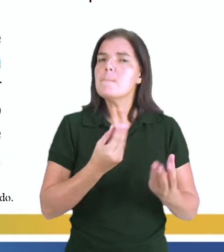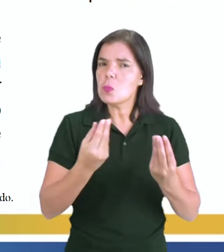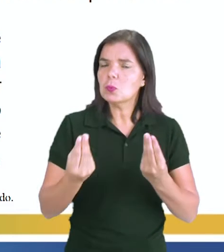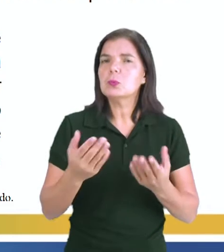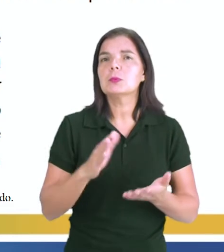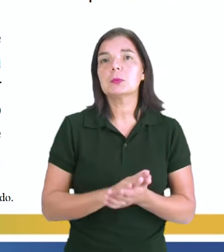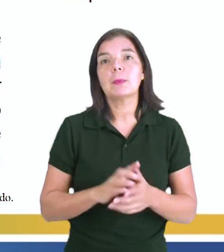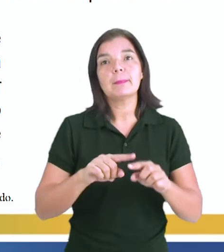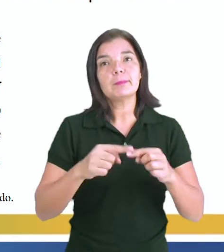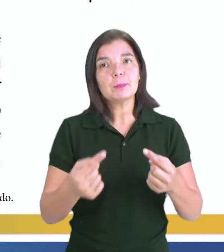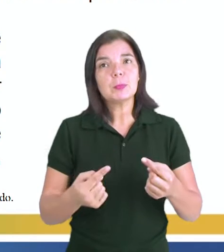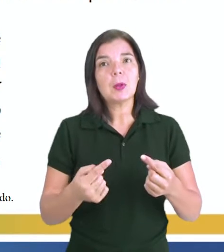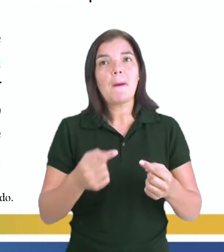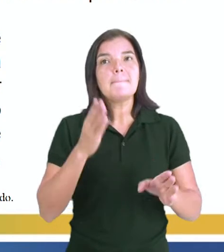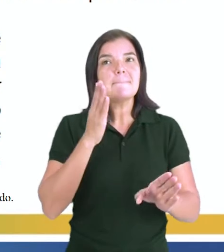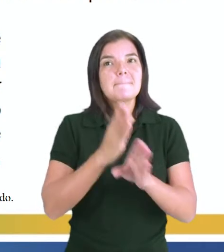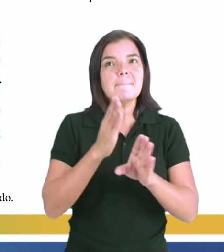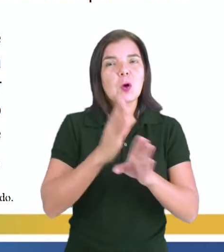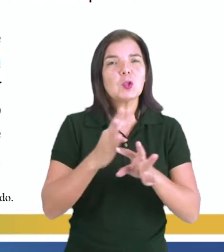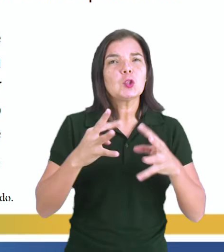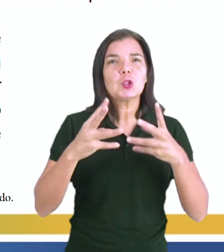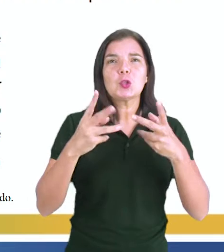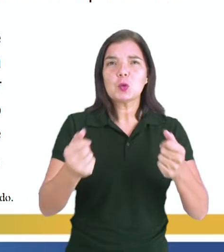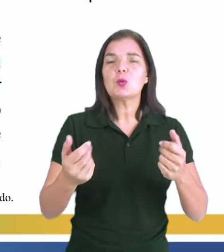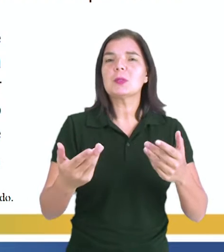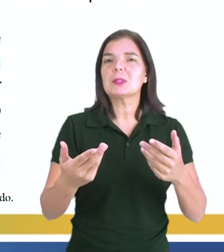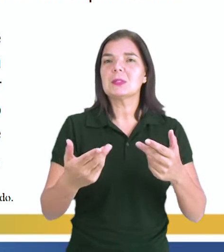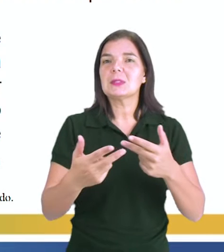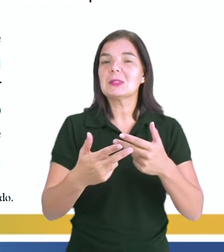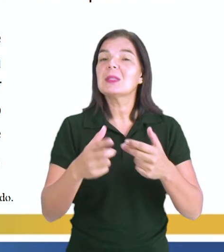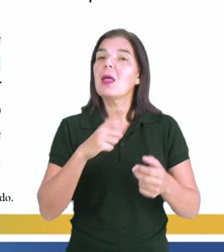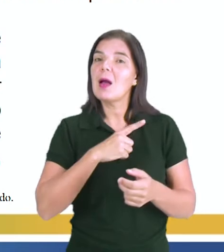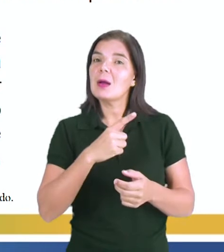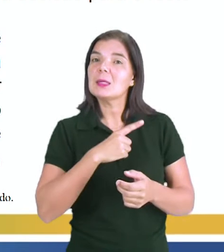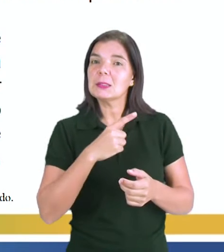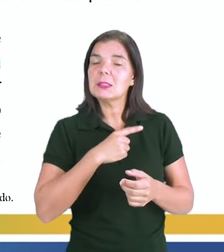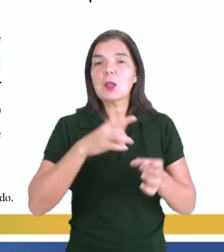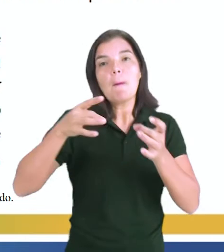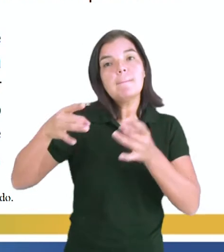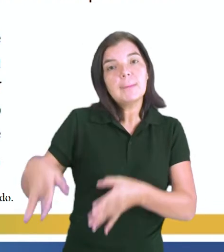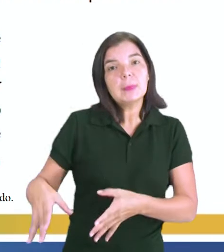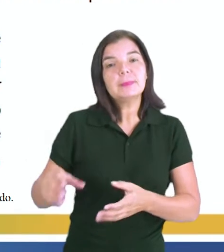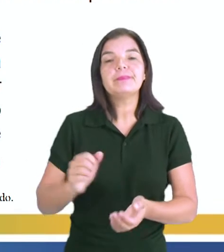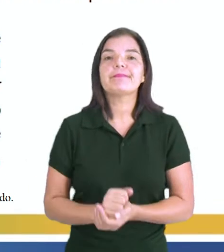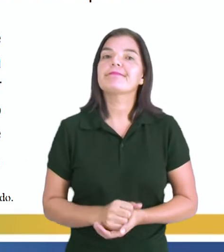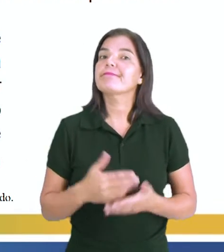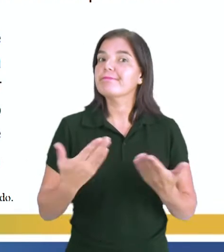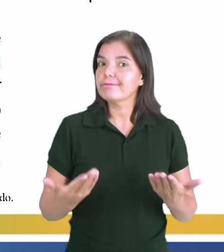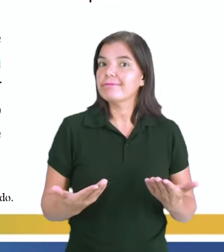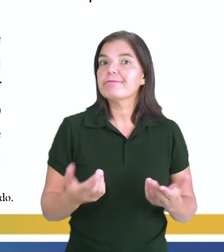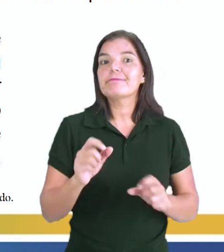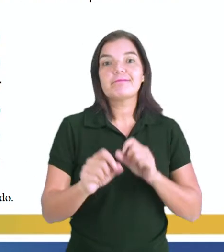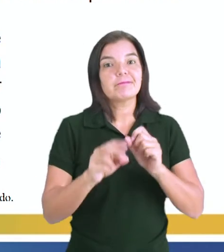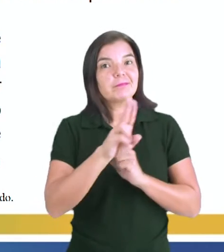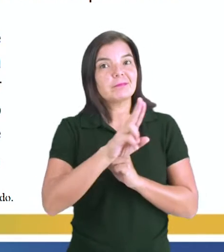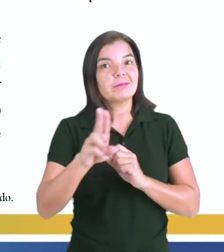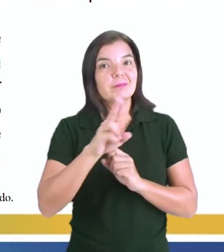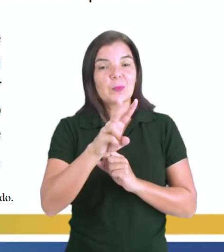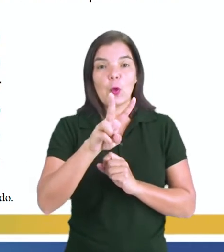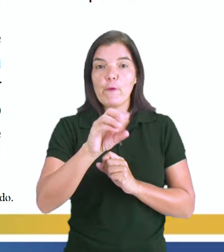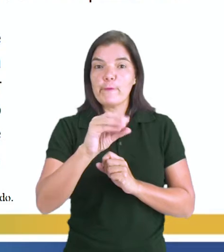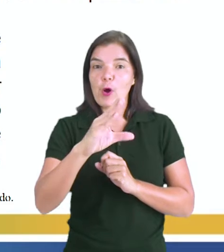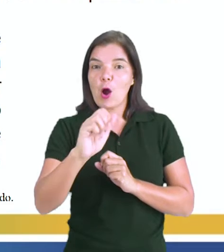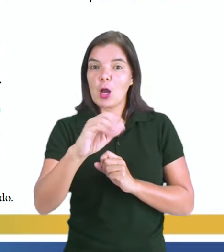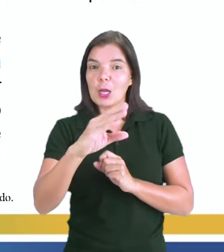gosta muito, pois, por causa dela, todas as outras terão de ser abandonadas. A isso que se dá o nome de